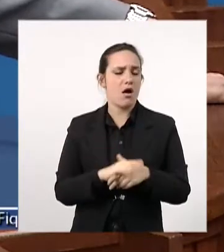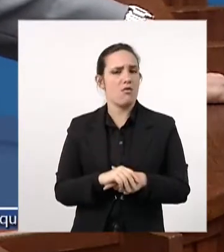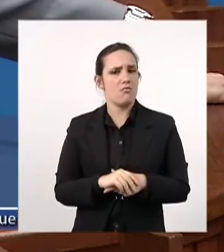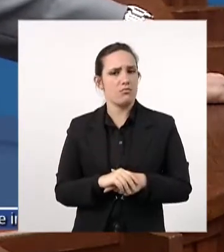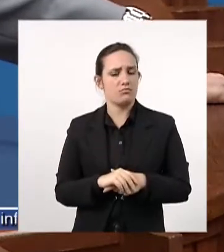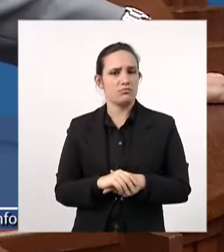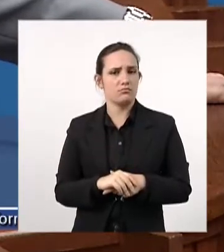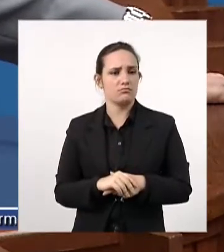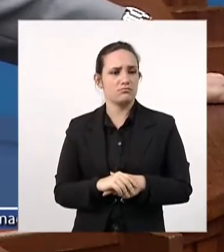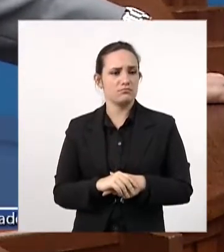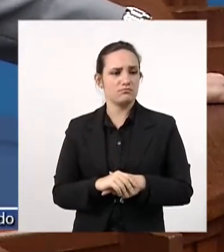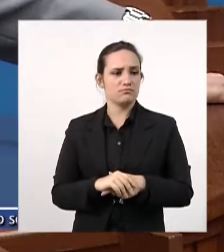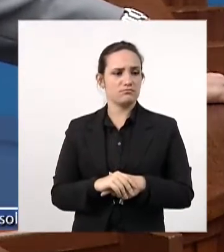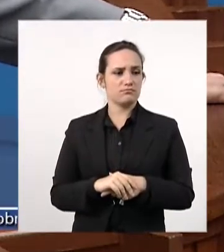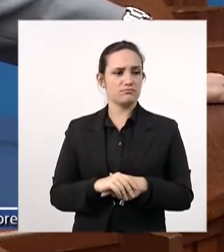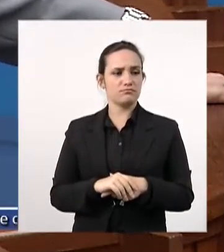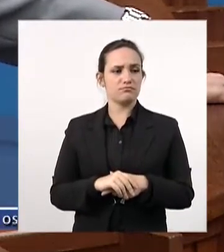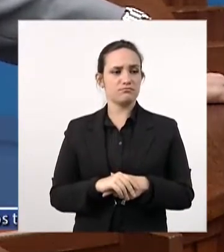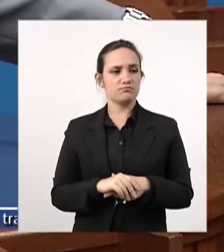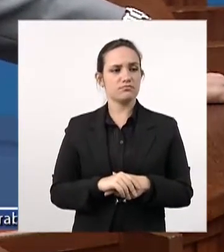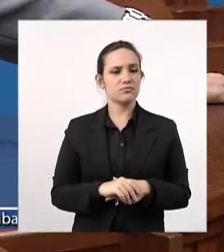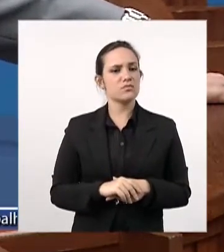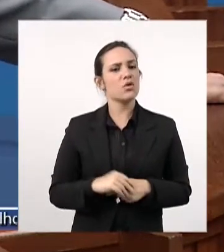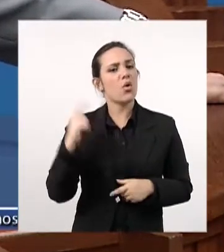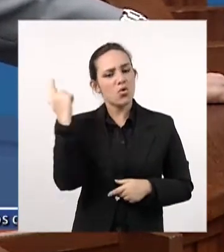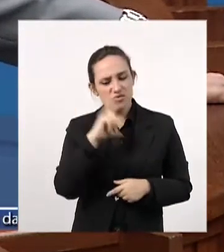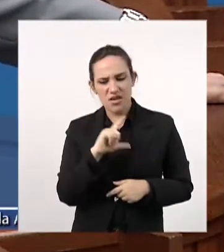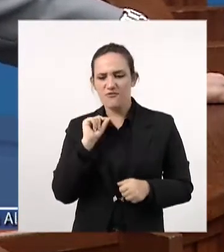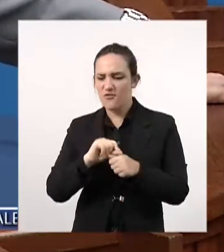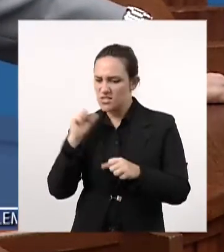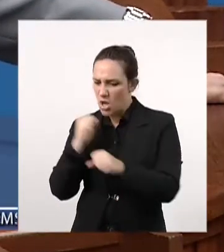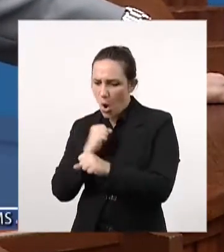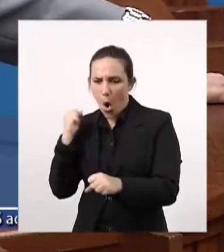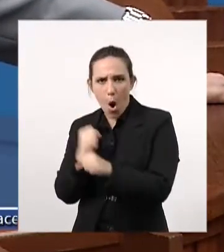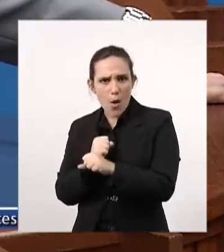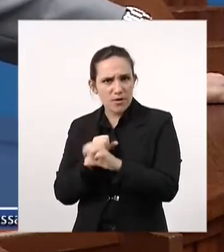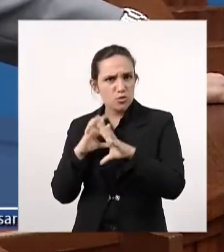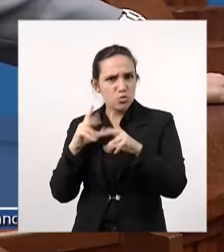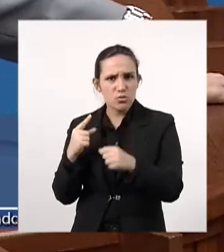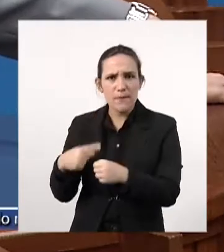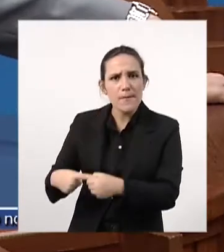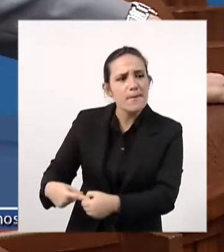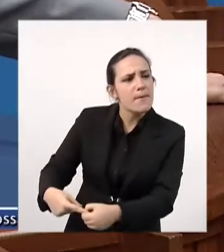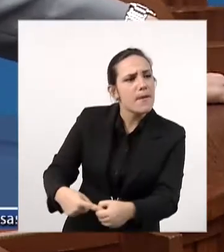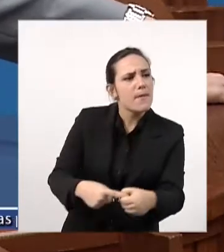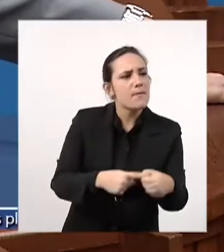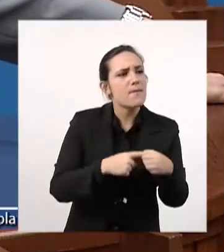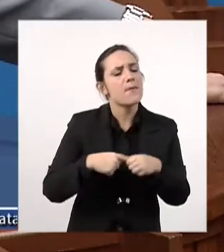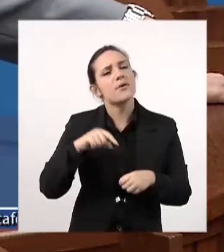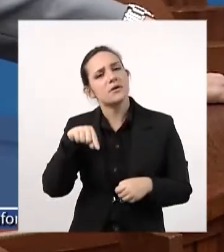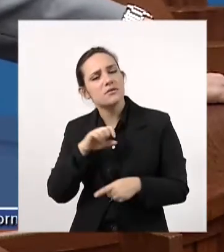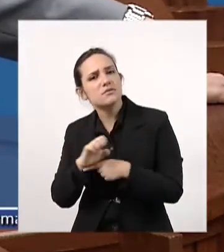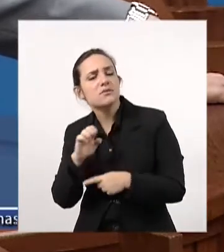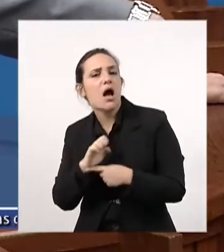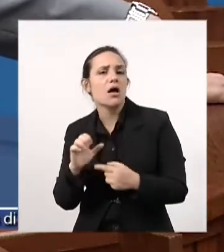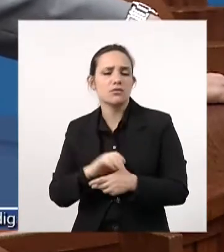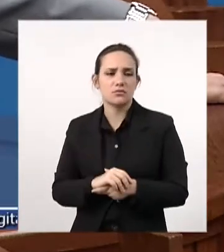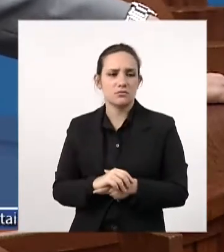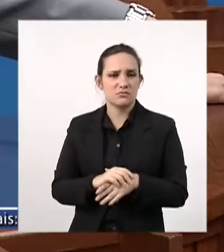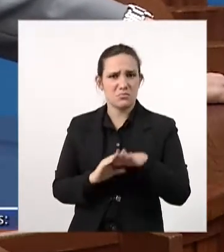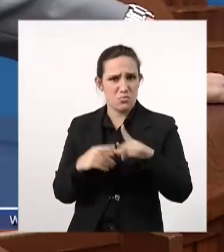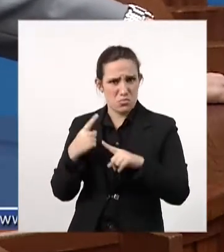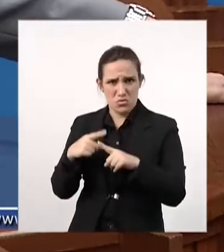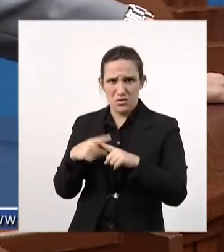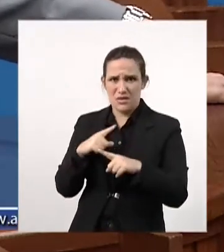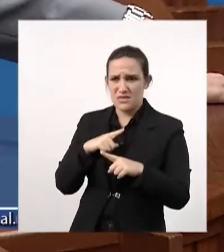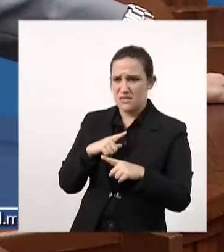entregas praticamente em todos os municípios do estado, enquanto a gente assiste na federação o desmanche de